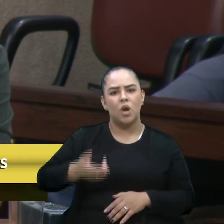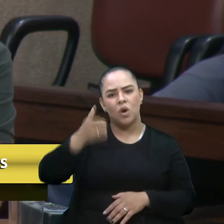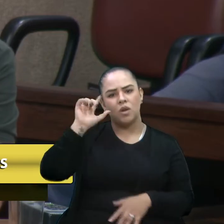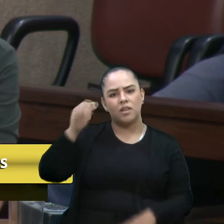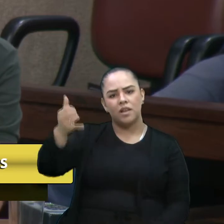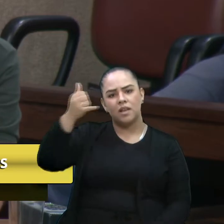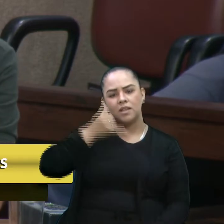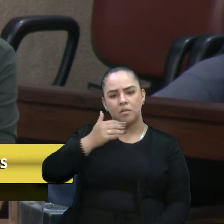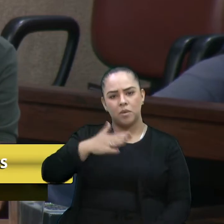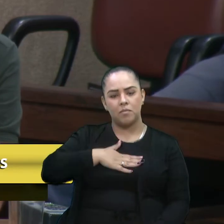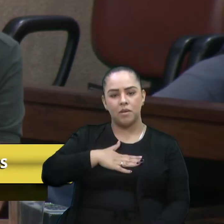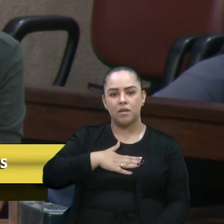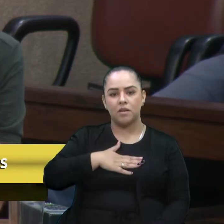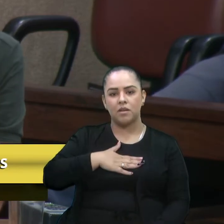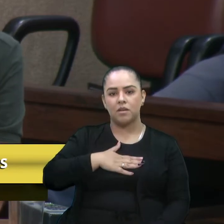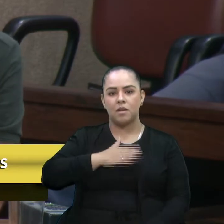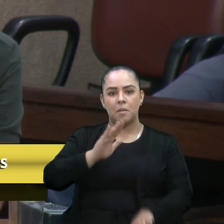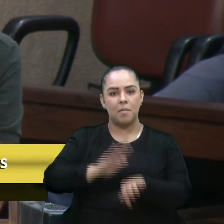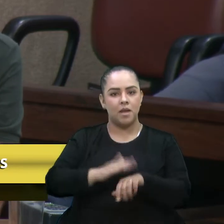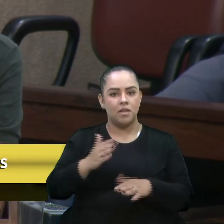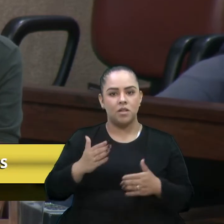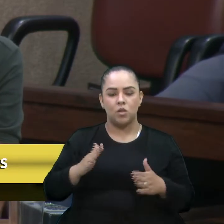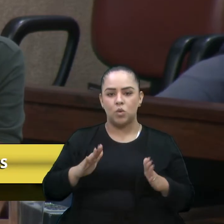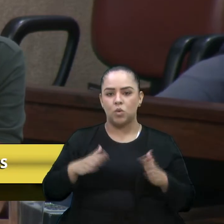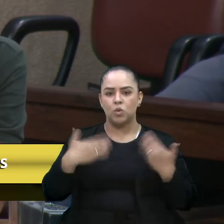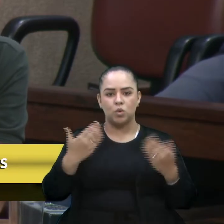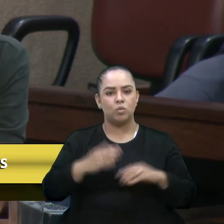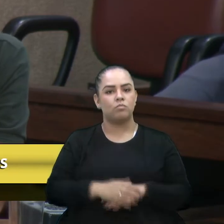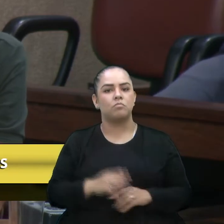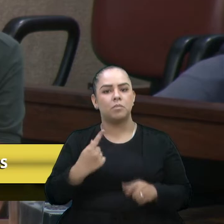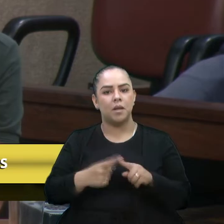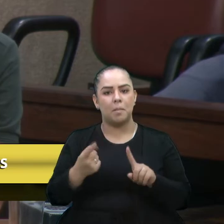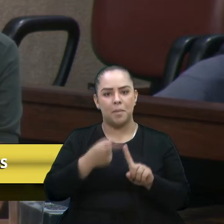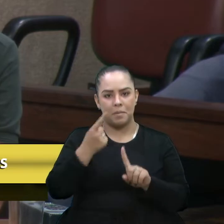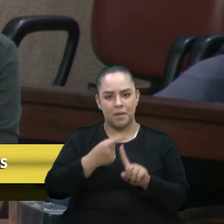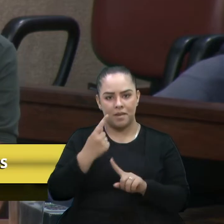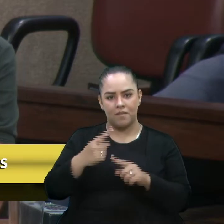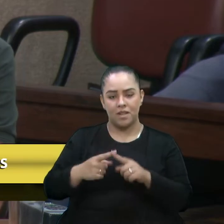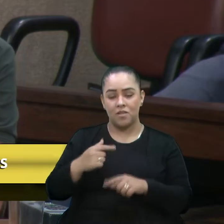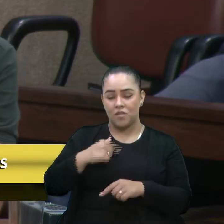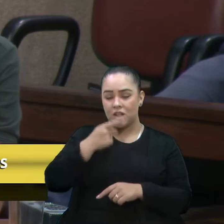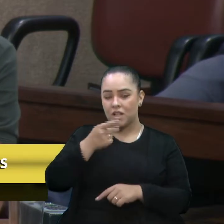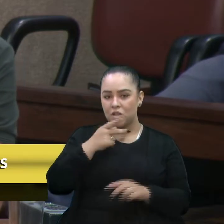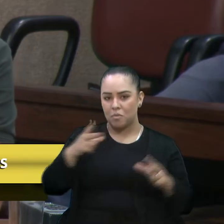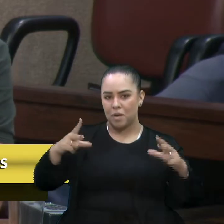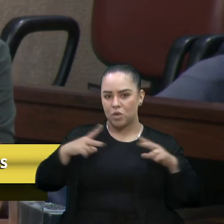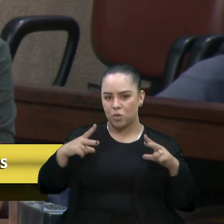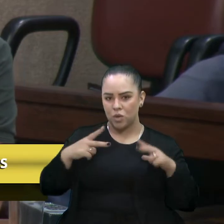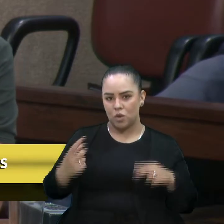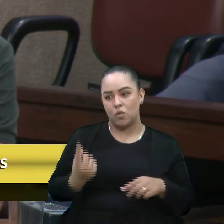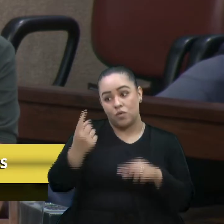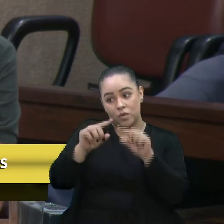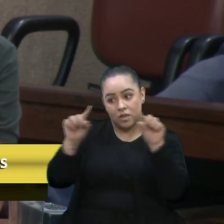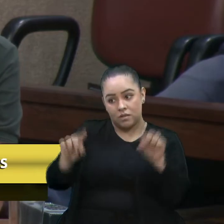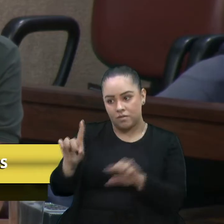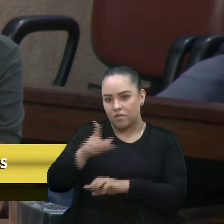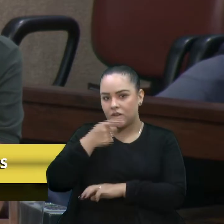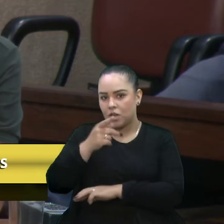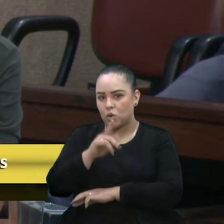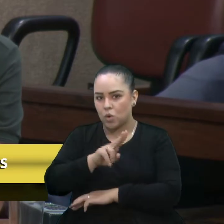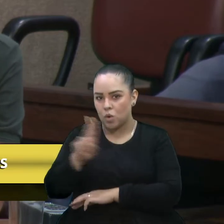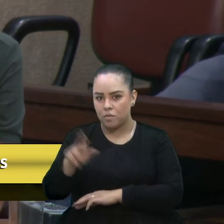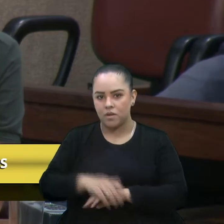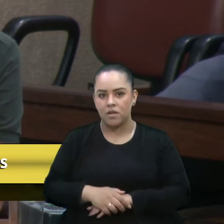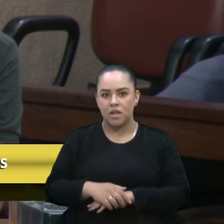digo para vocês, foi a que mais me surpreendeu até hoje. Quando eu falei a primeira vez em privatização, um funcionário, que por óbvio não vou citar o nome, me ligou